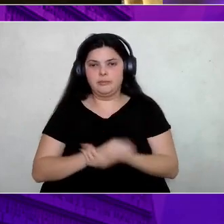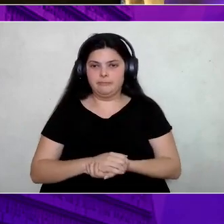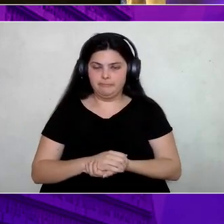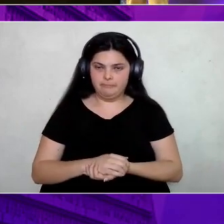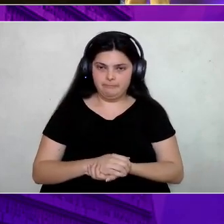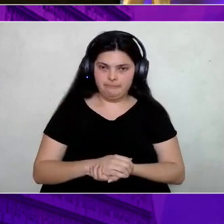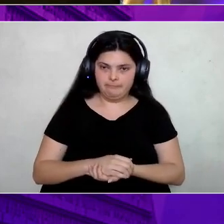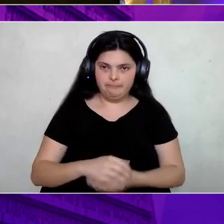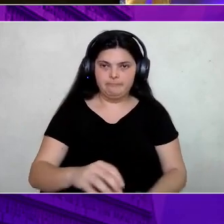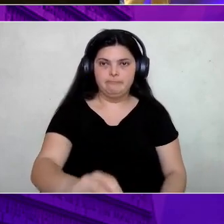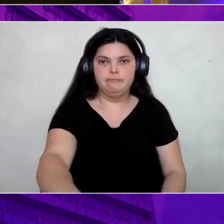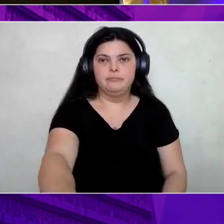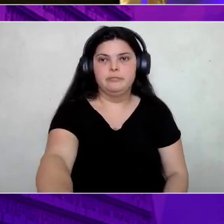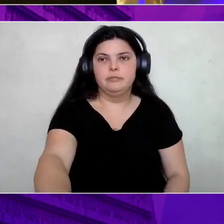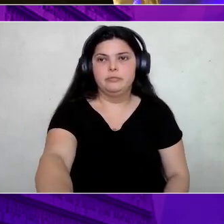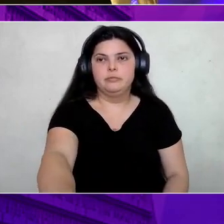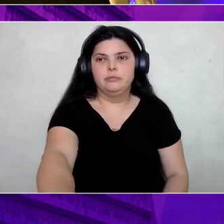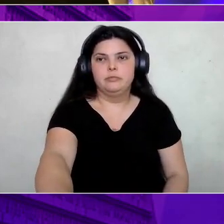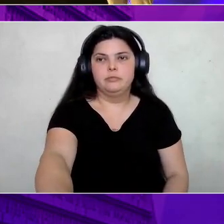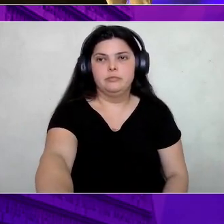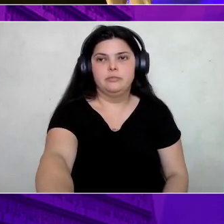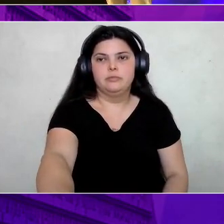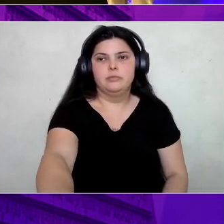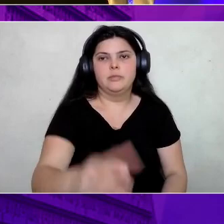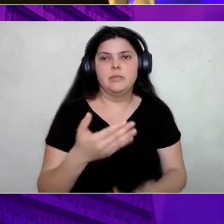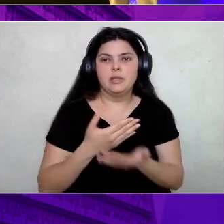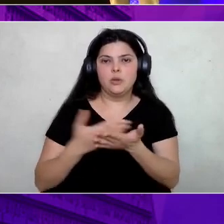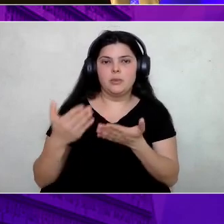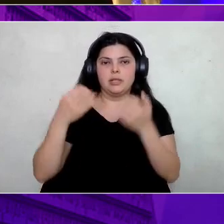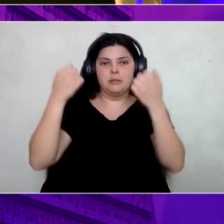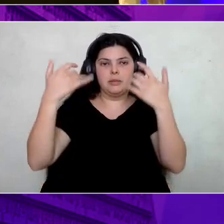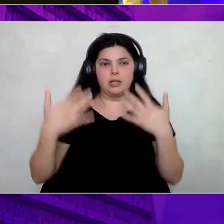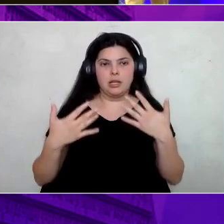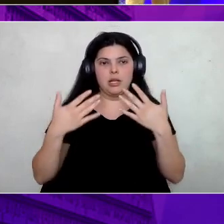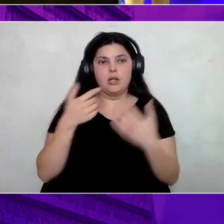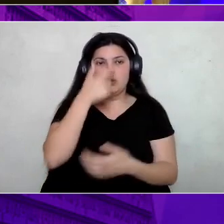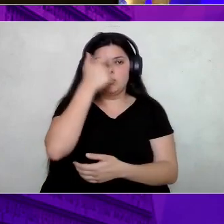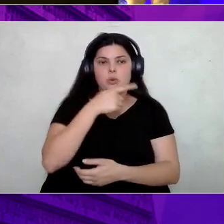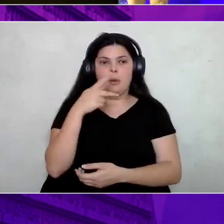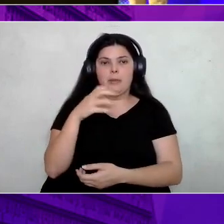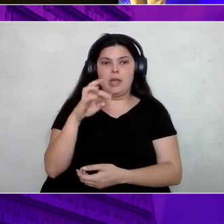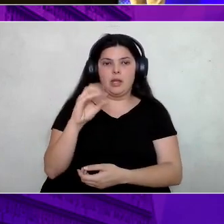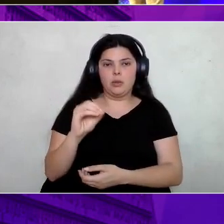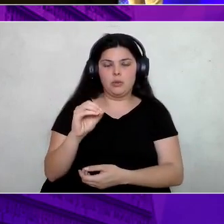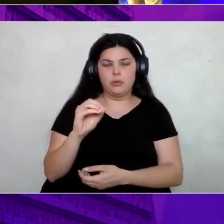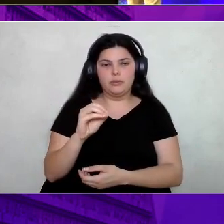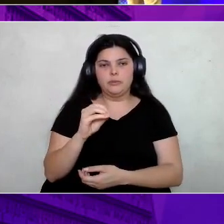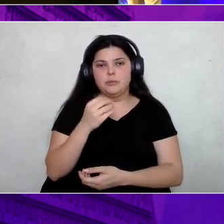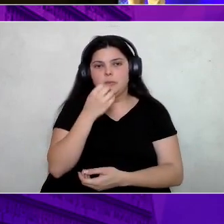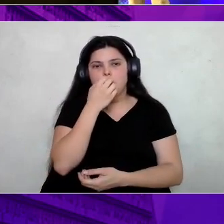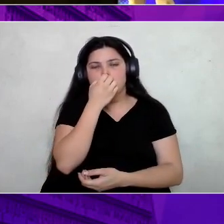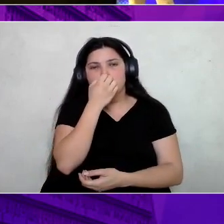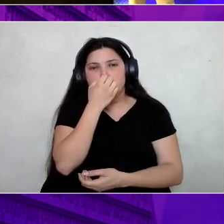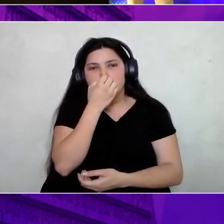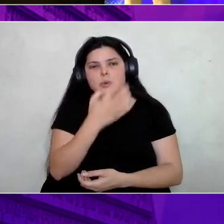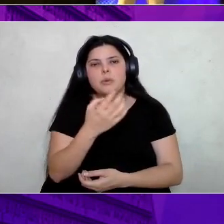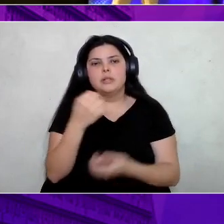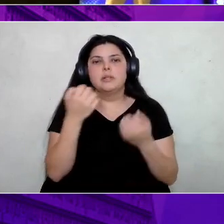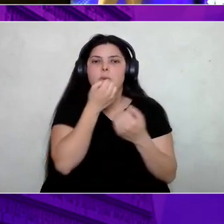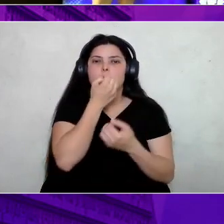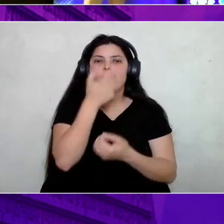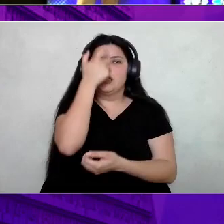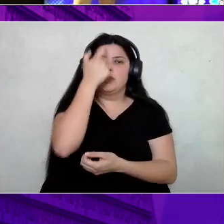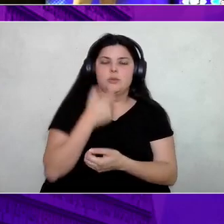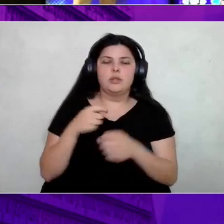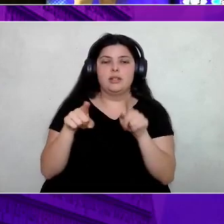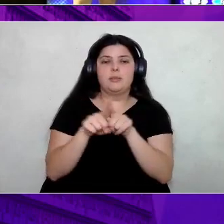Então, só para introduzir essa conversa, eu me chamo Pedro, e eu acho que é bom a gente contar um pouquinho de quem somos nós para vocês